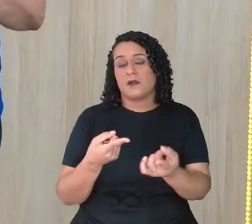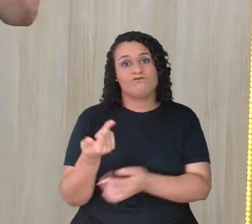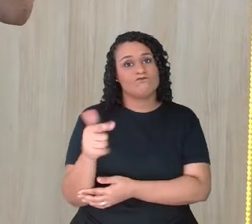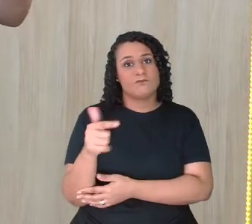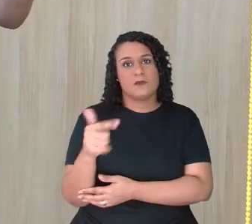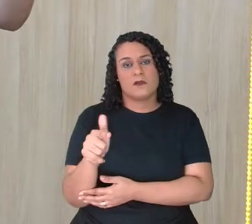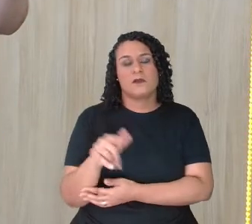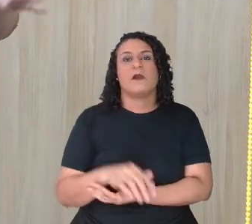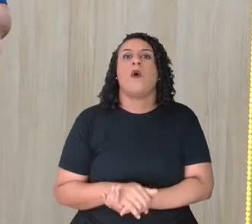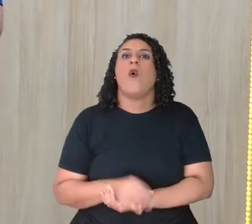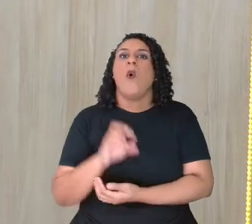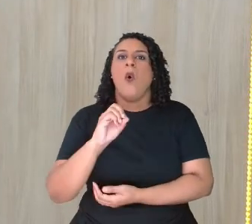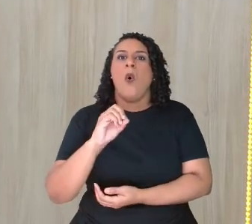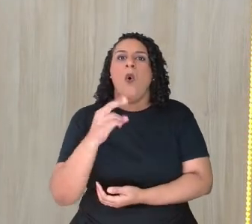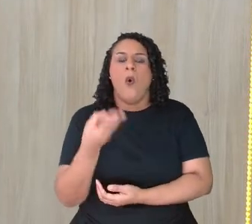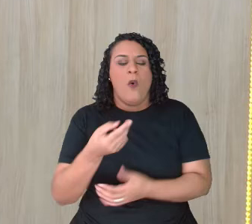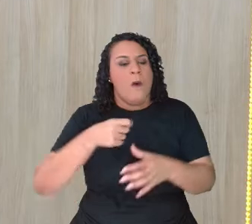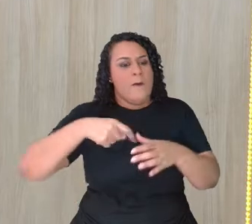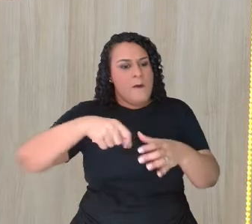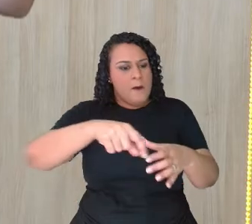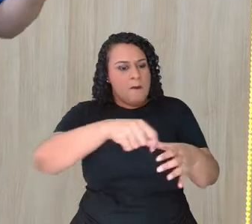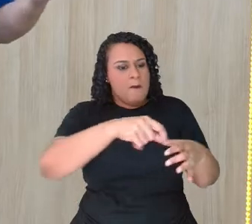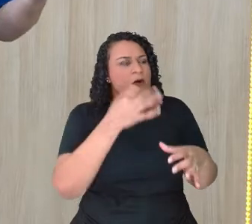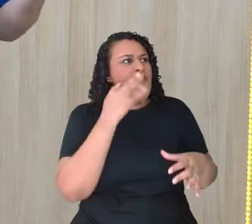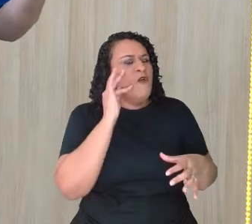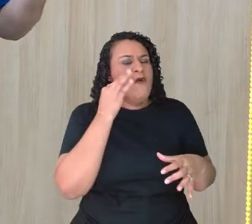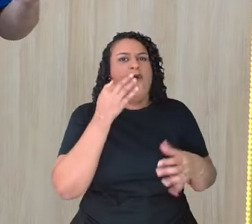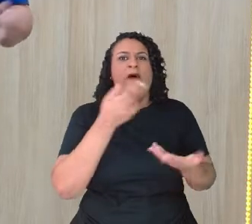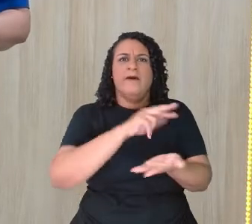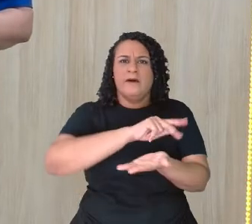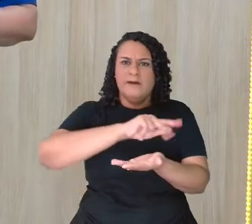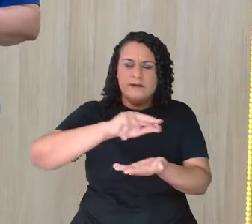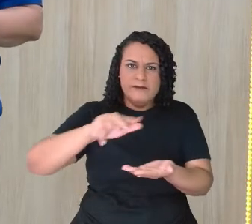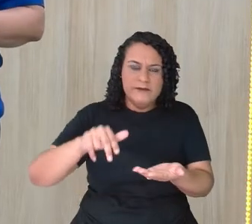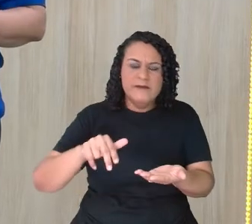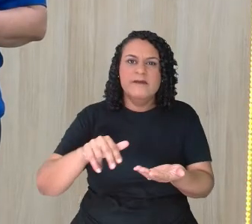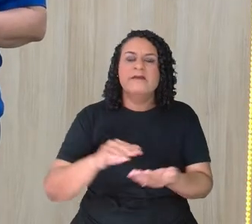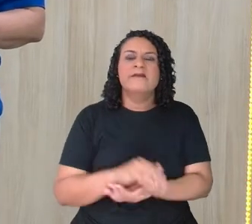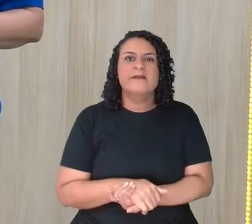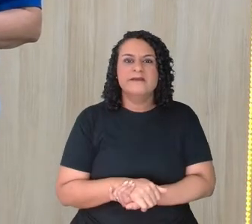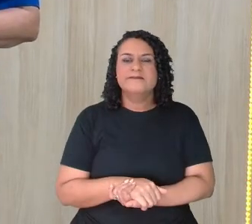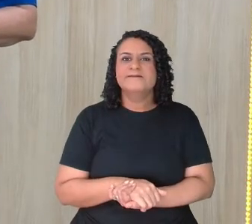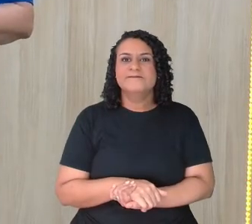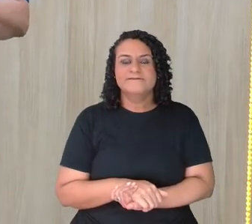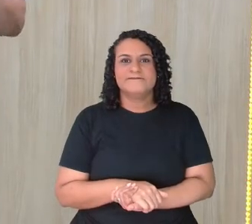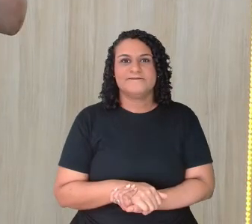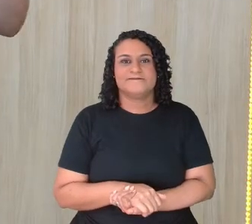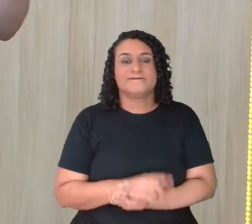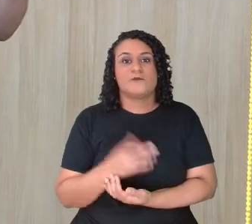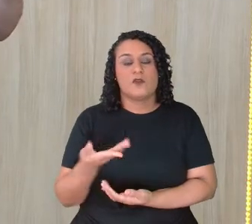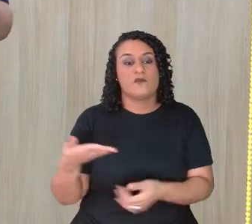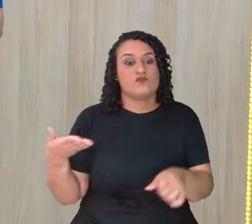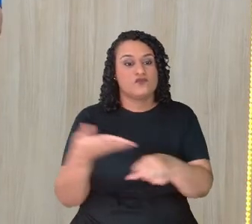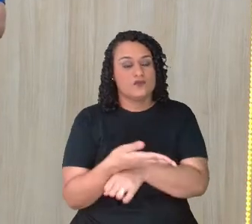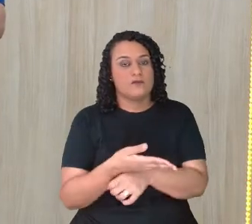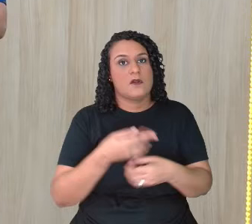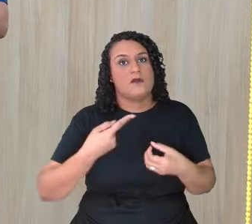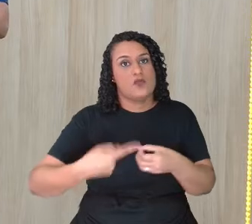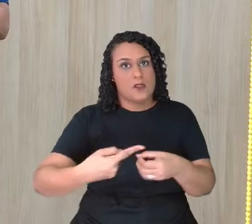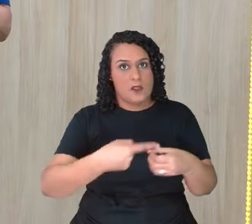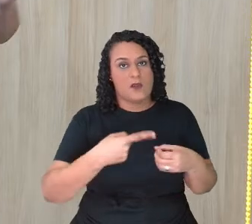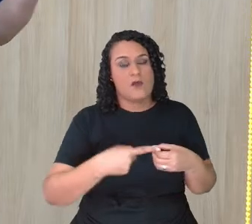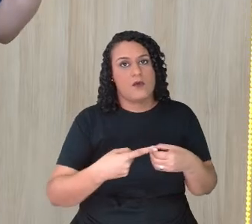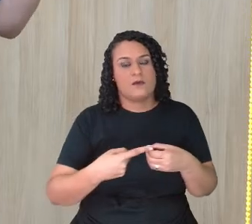Um pomar, não é? Vários tipos de frutas, e quando chegamos em uma zona rural que percebe que